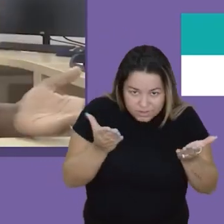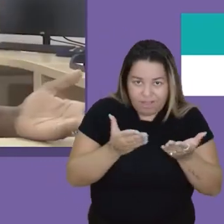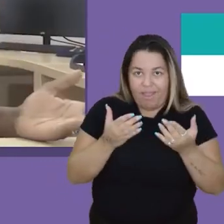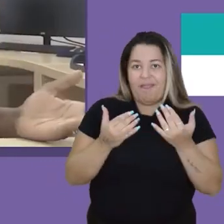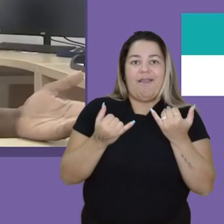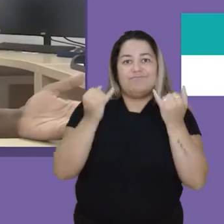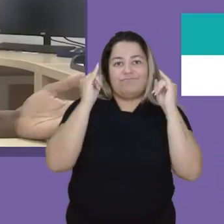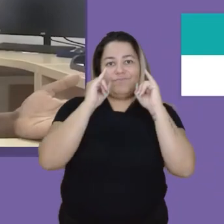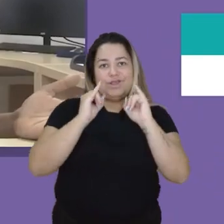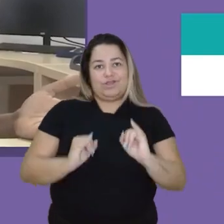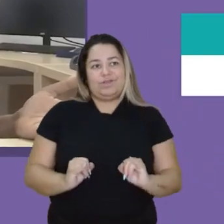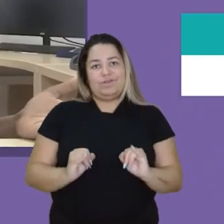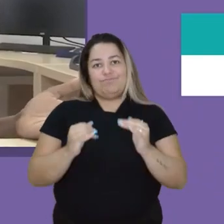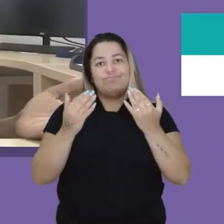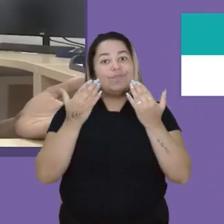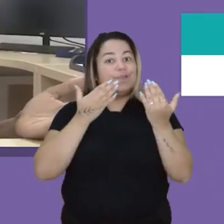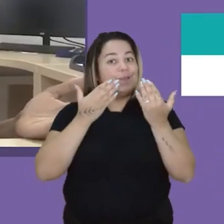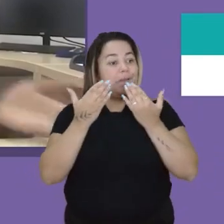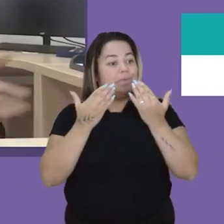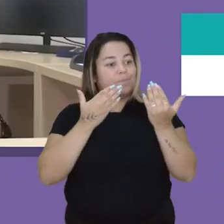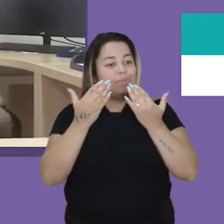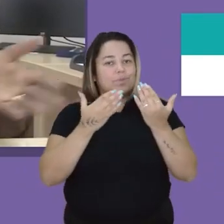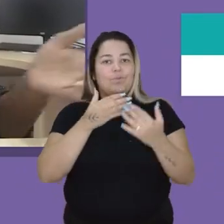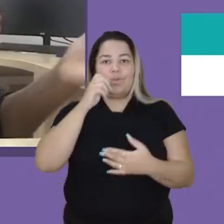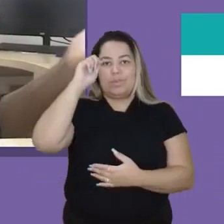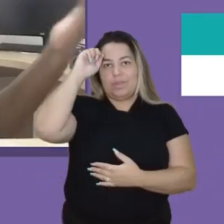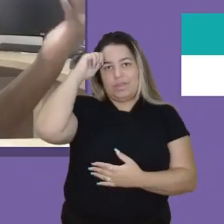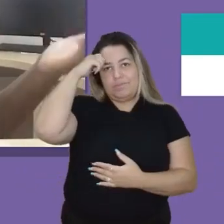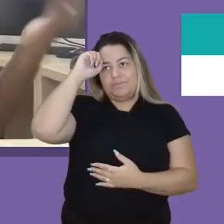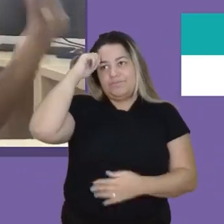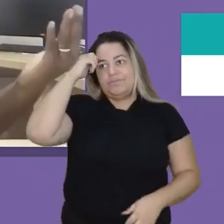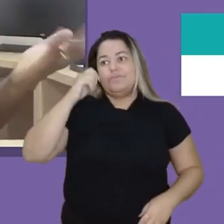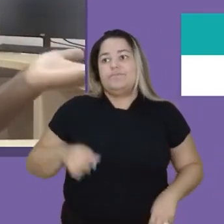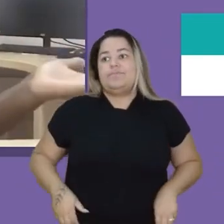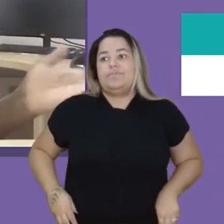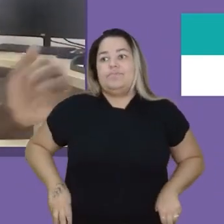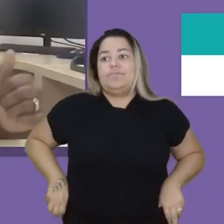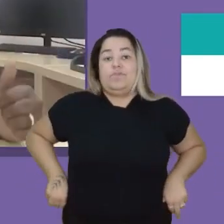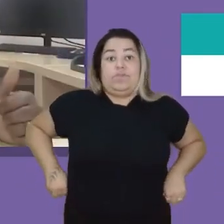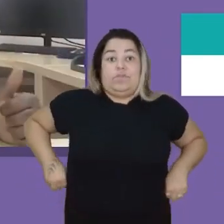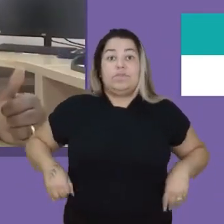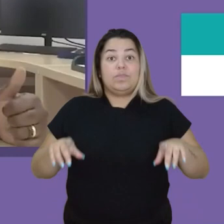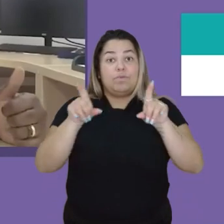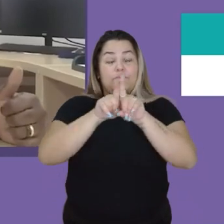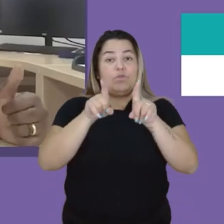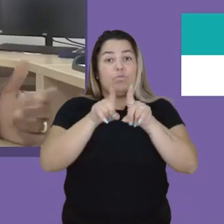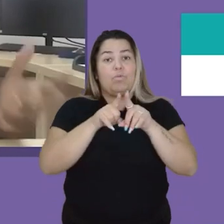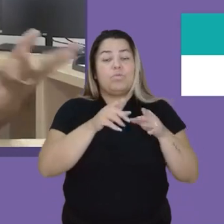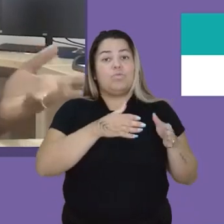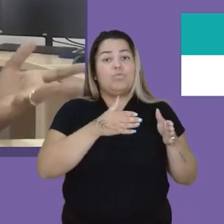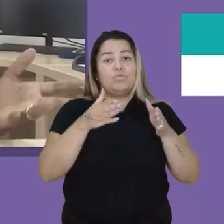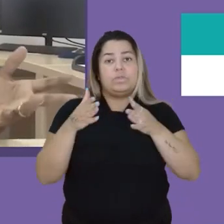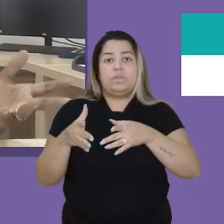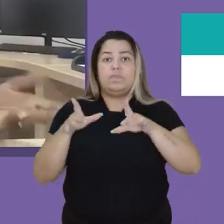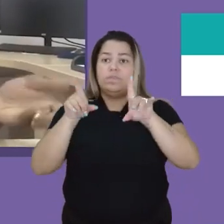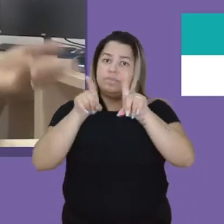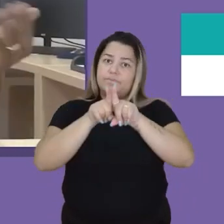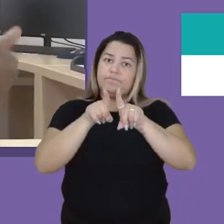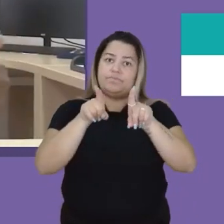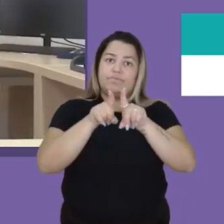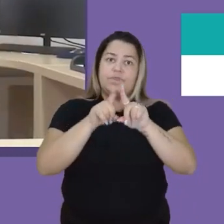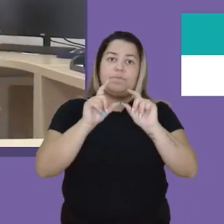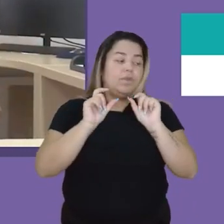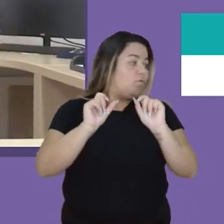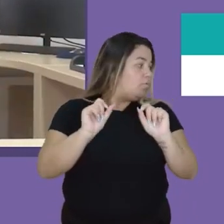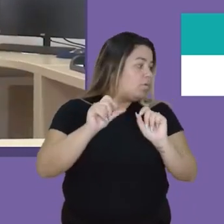semelhança dos negros, coisa que inexistia, como inexistia lá no processo escravocrata. O